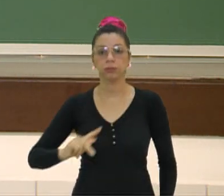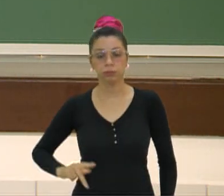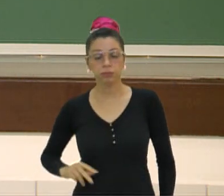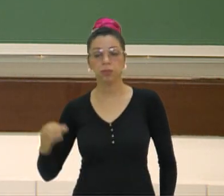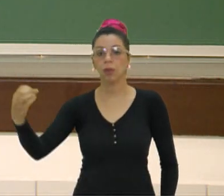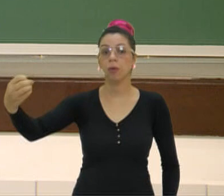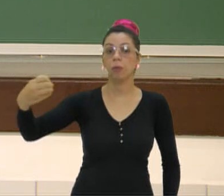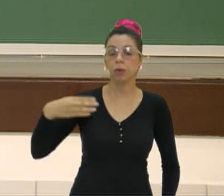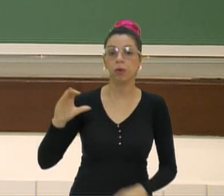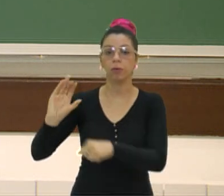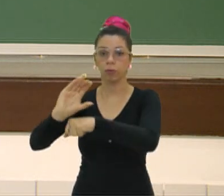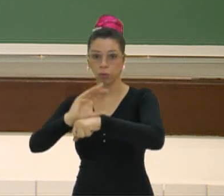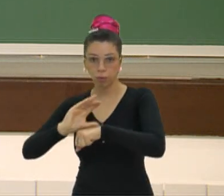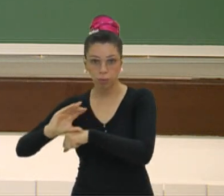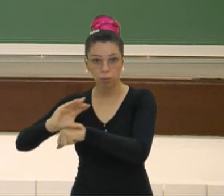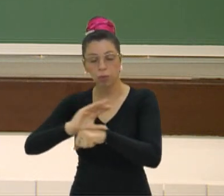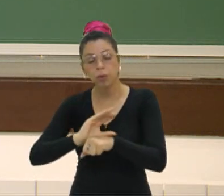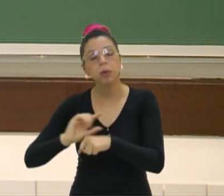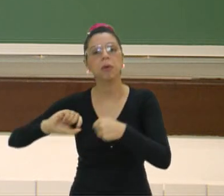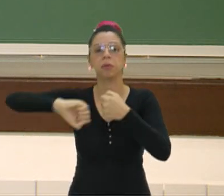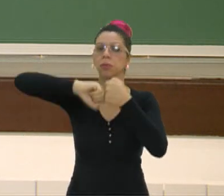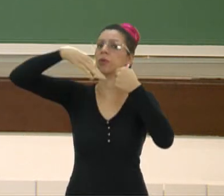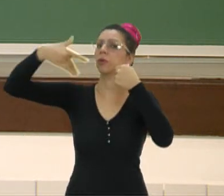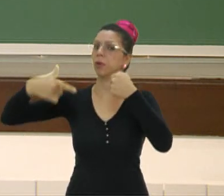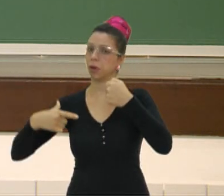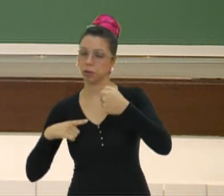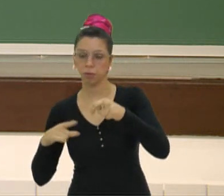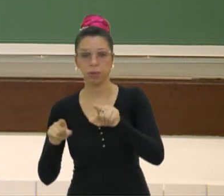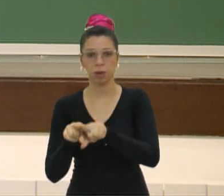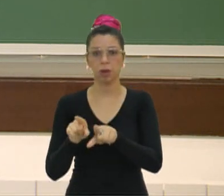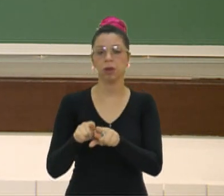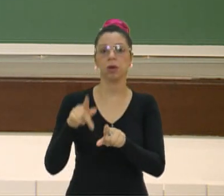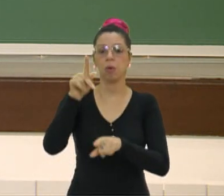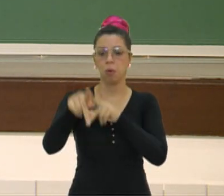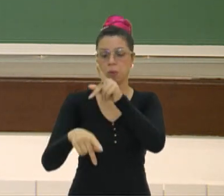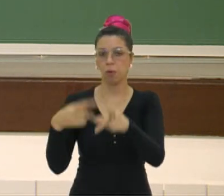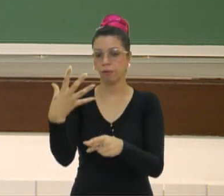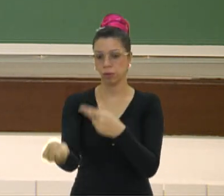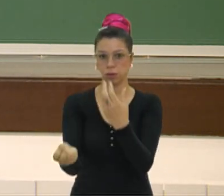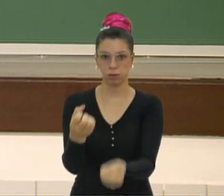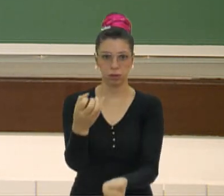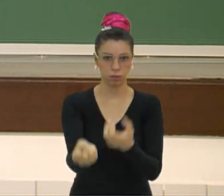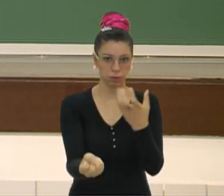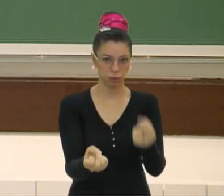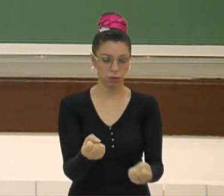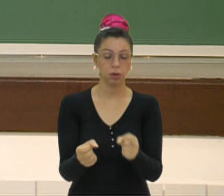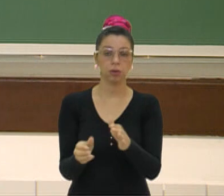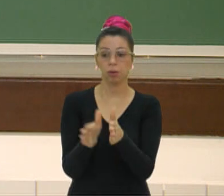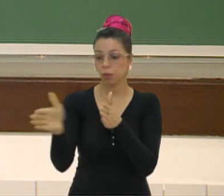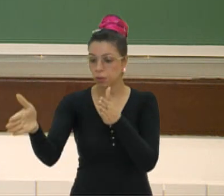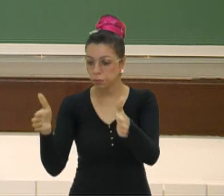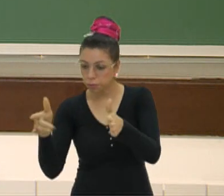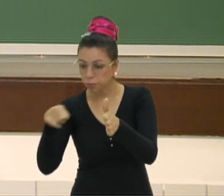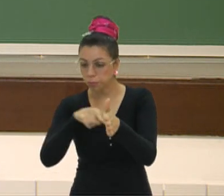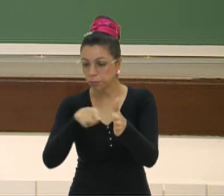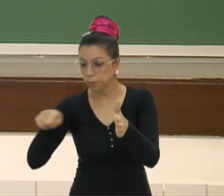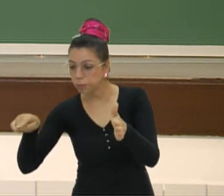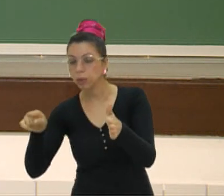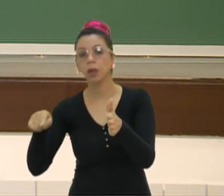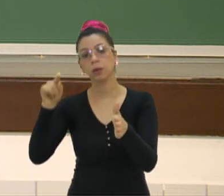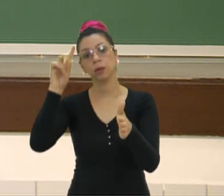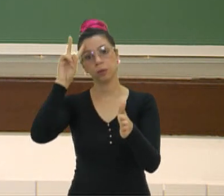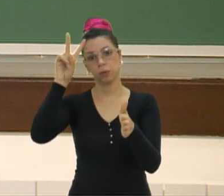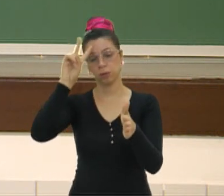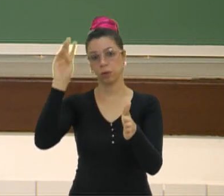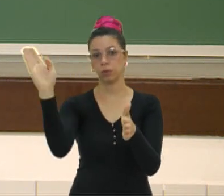nova Constituição mais democrática, de caráter liberal, e esse período da história do Brasil, isso vai se estender